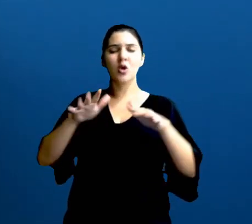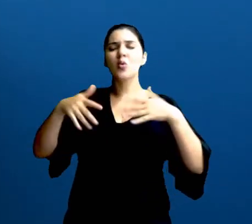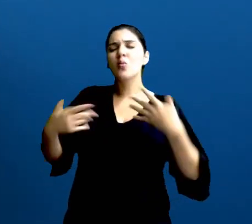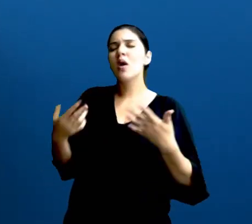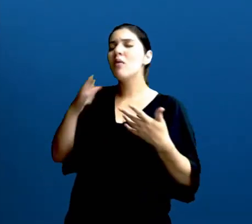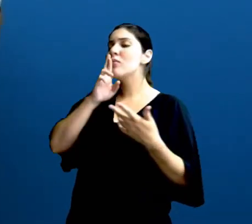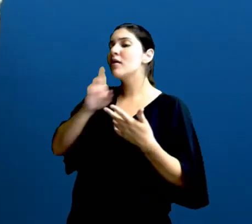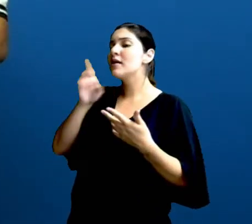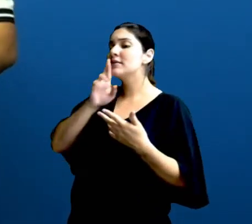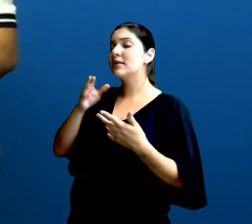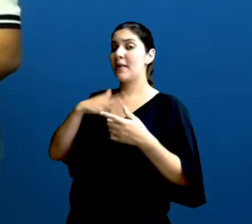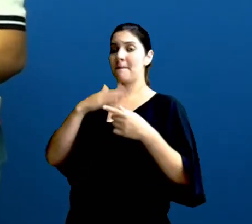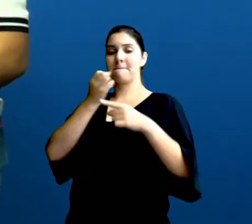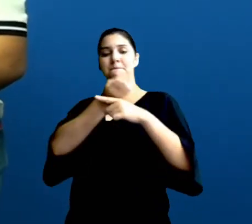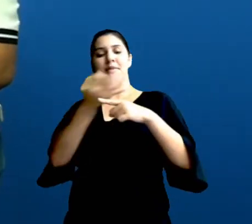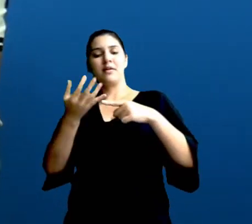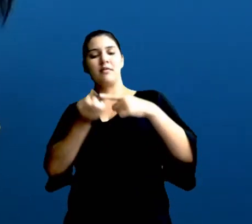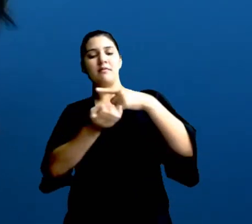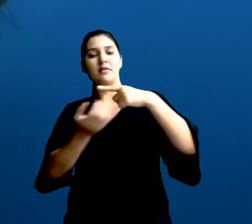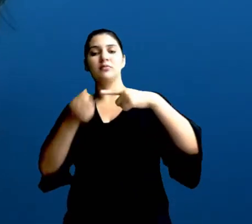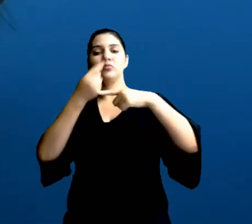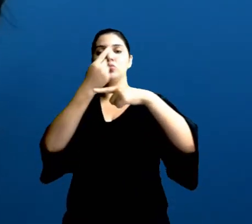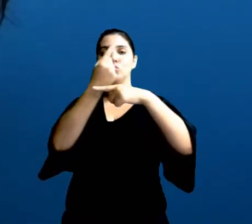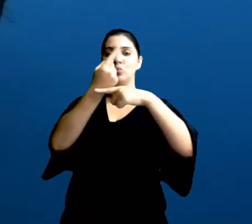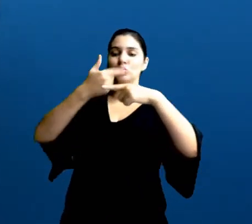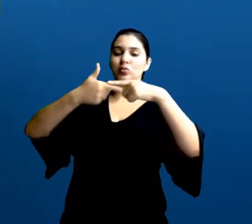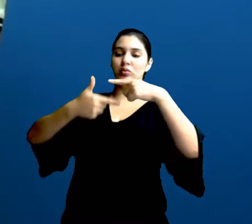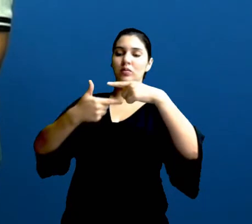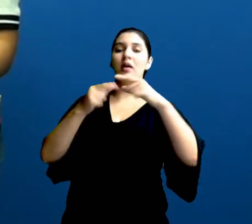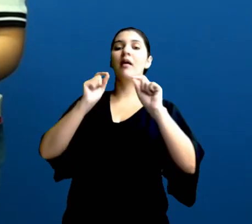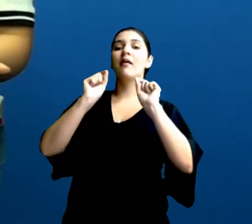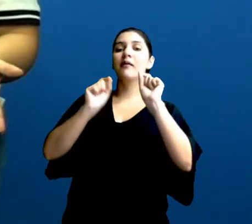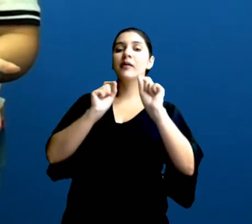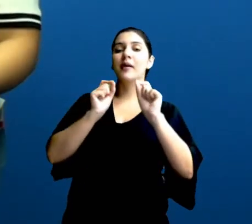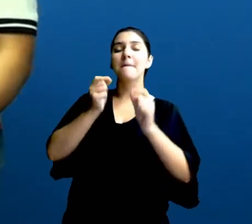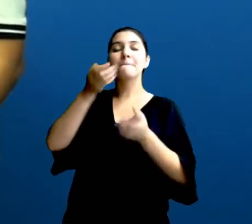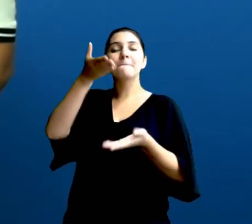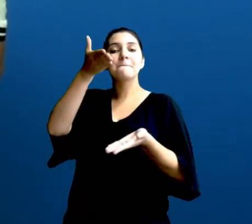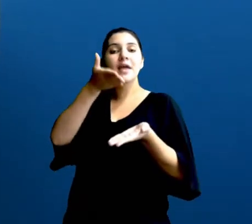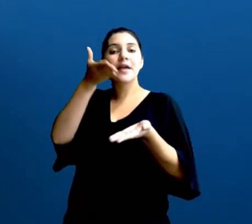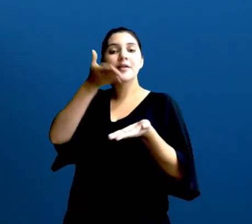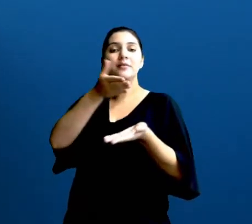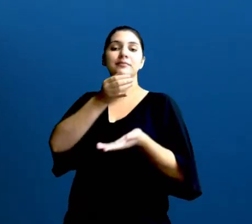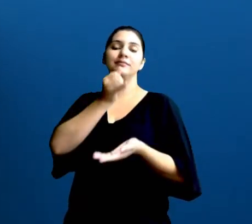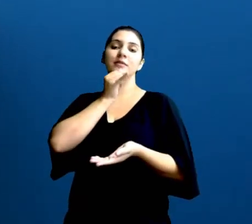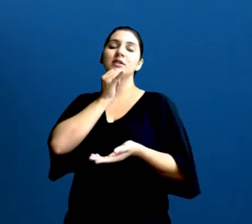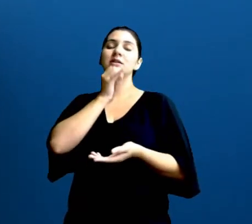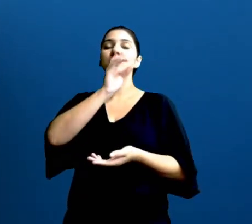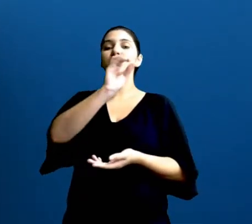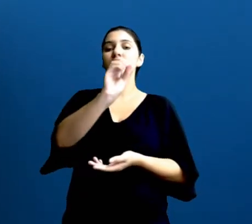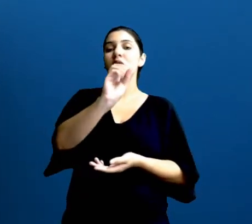dessa minha fração? De 1/2? É meio, é